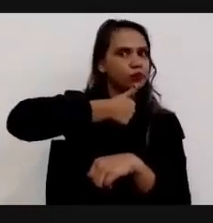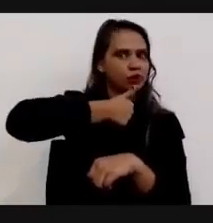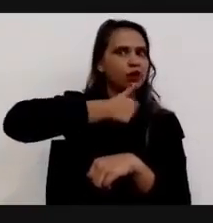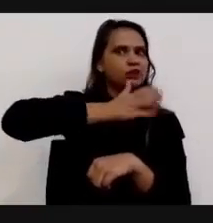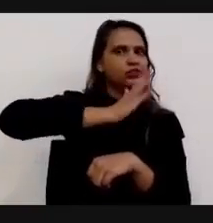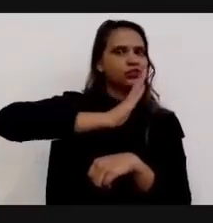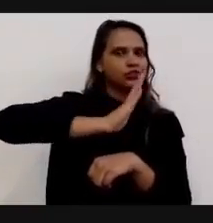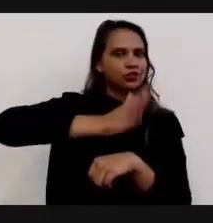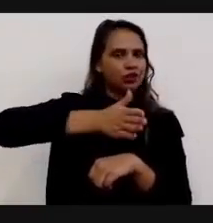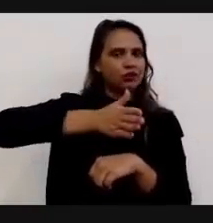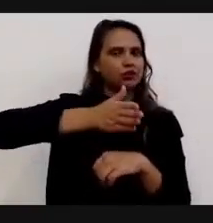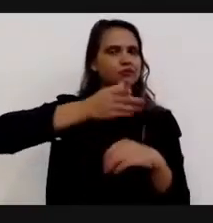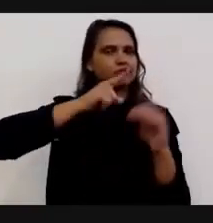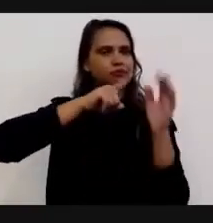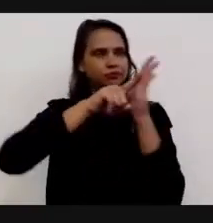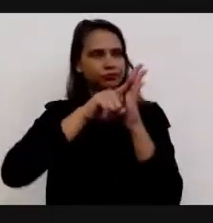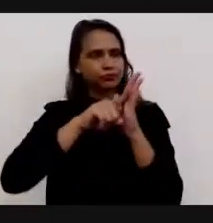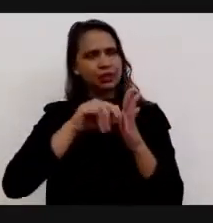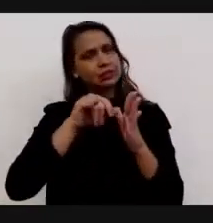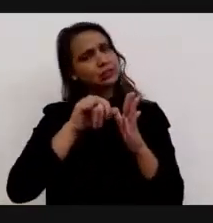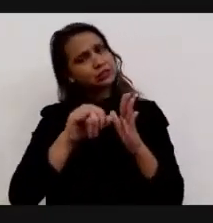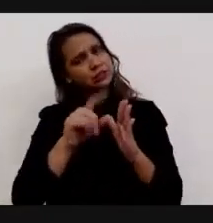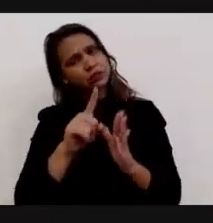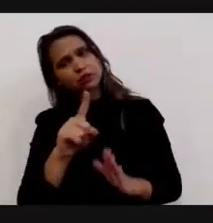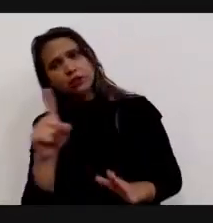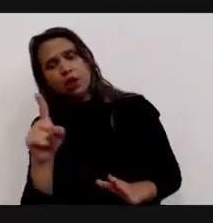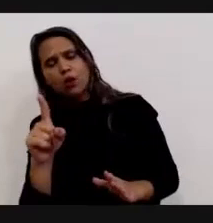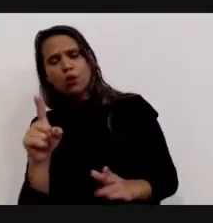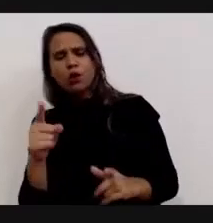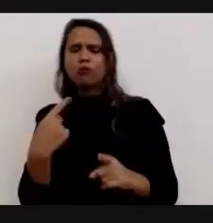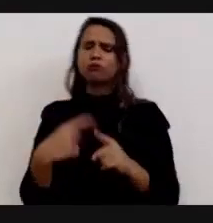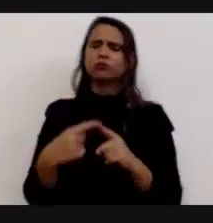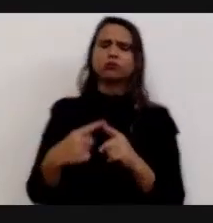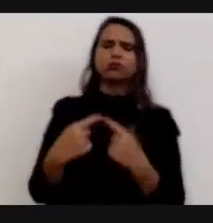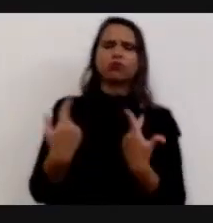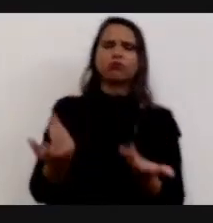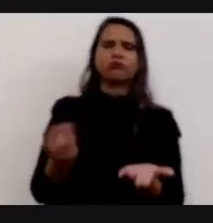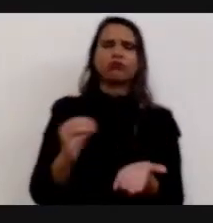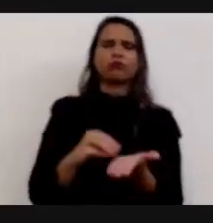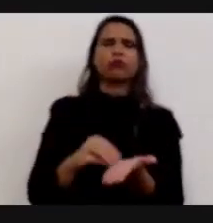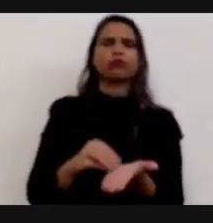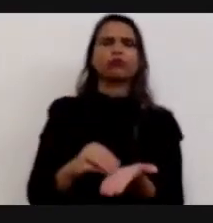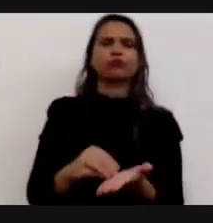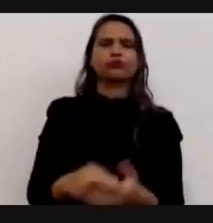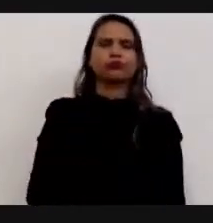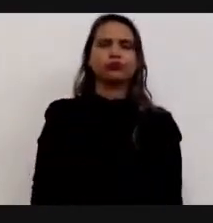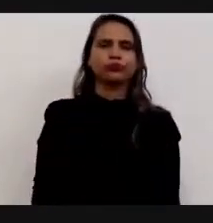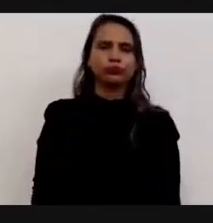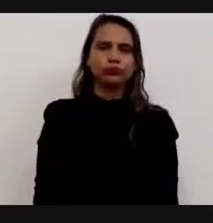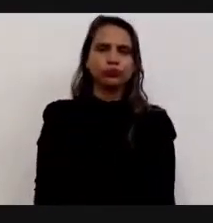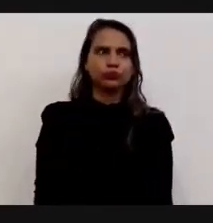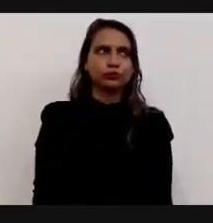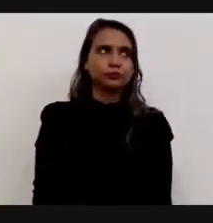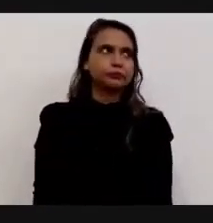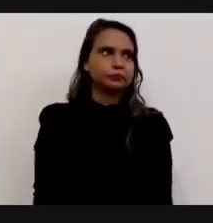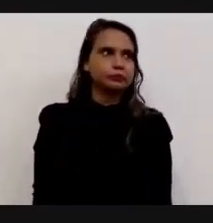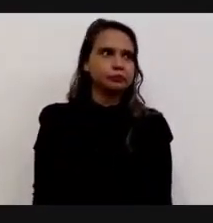considerada para a pesquisa. E, em caso negativo, por que não foi considerada? Janete.